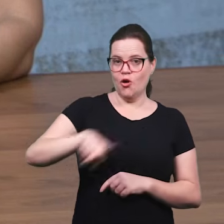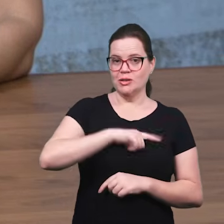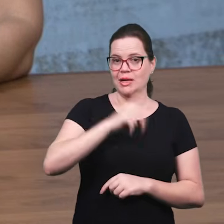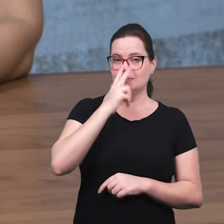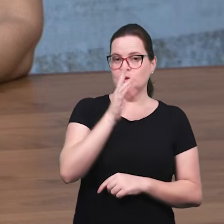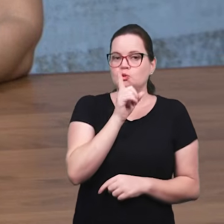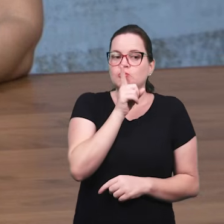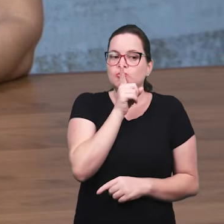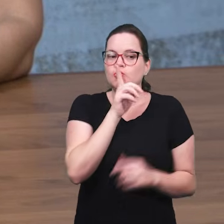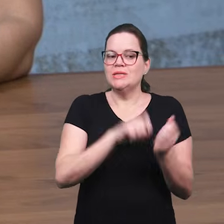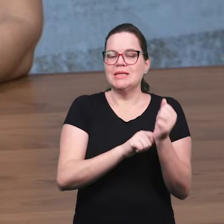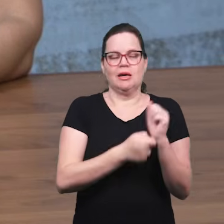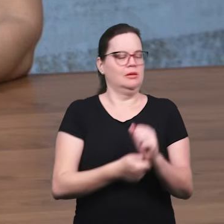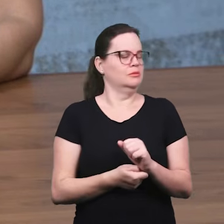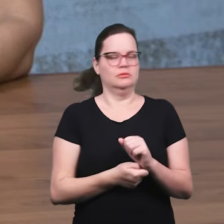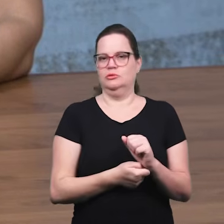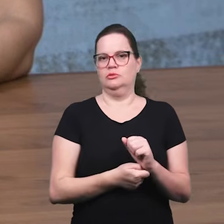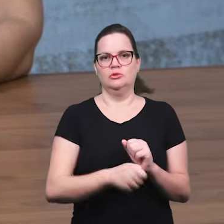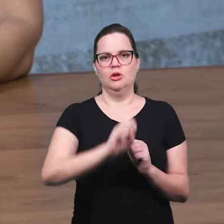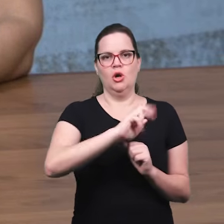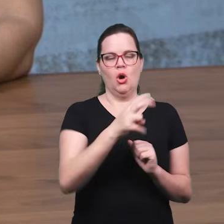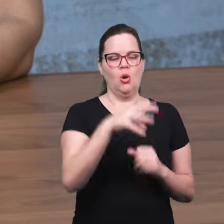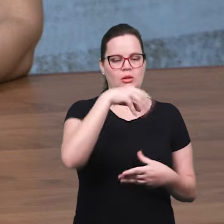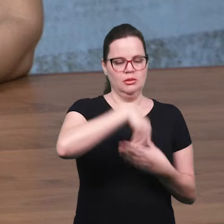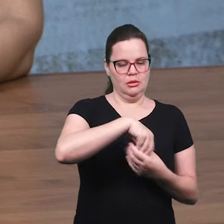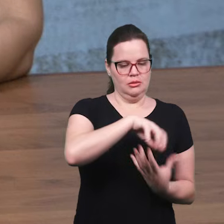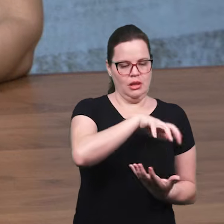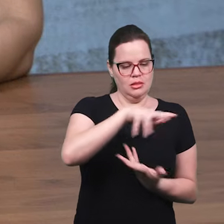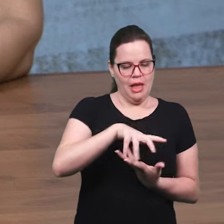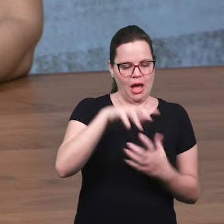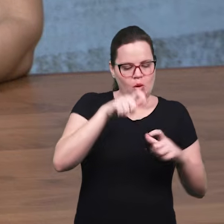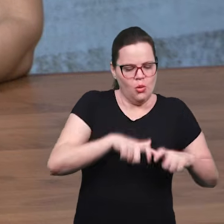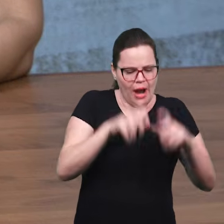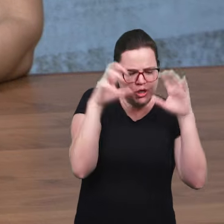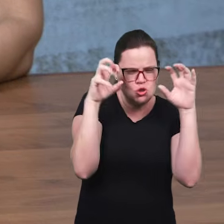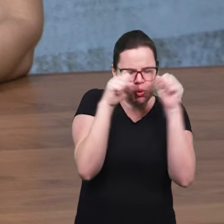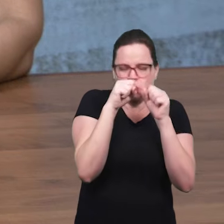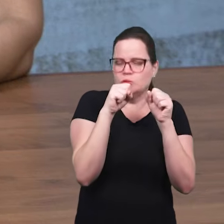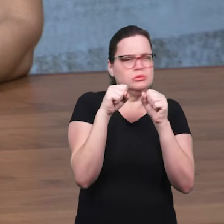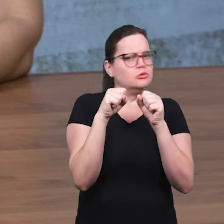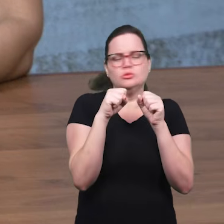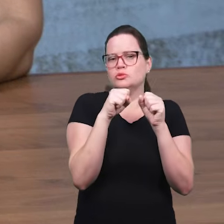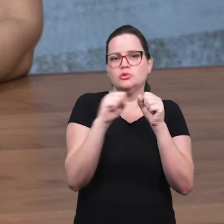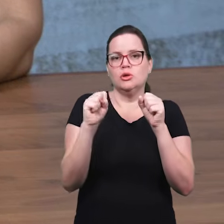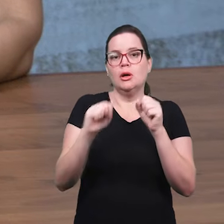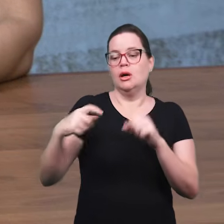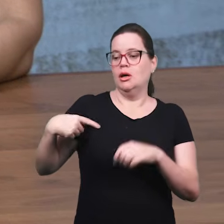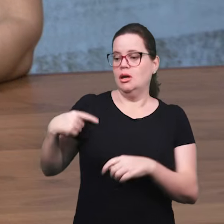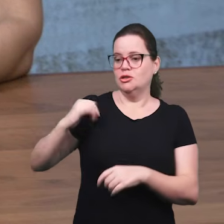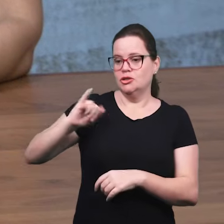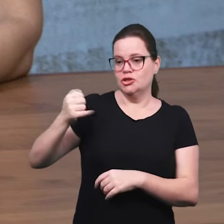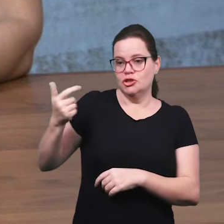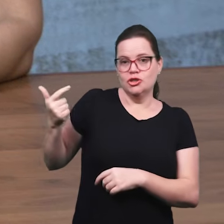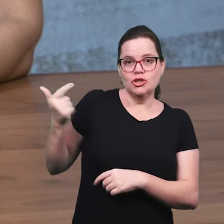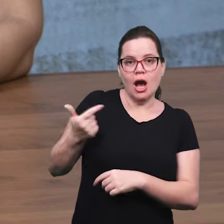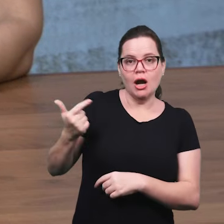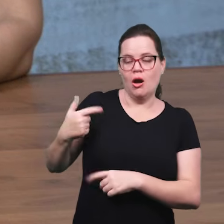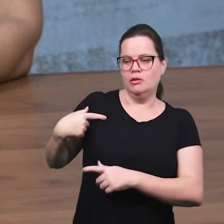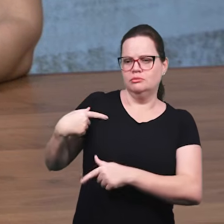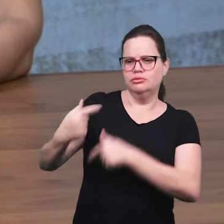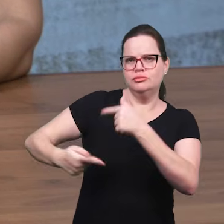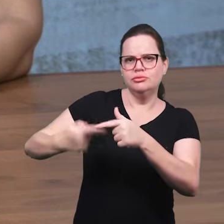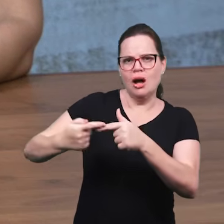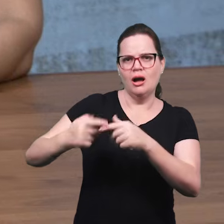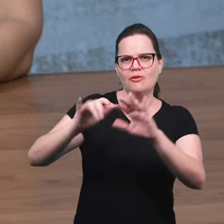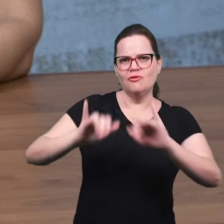nem em lugar algum escuro da terra. Não disse a descendência de Jacó: buscai-me em